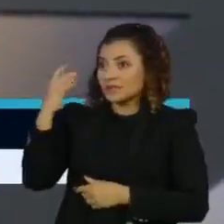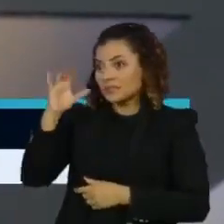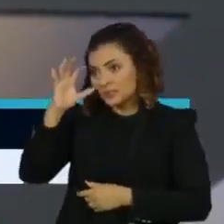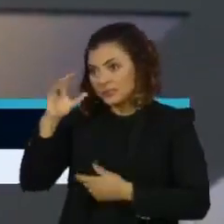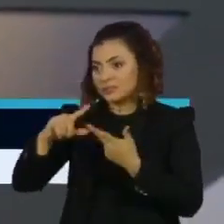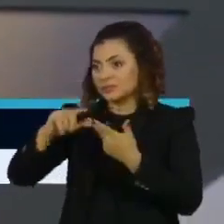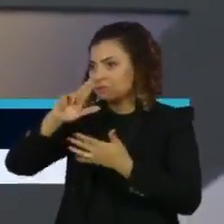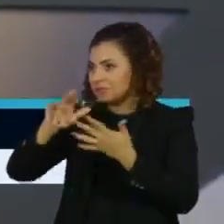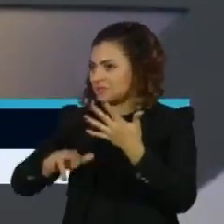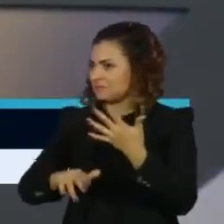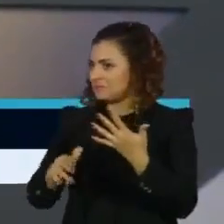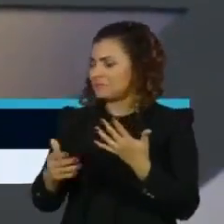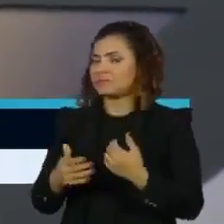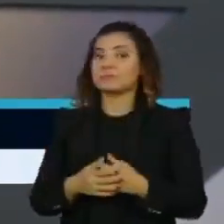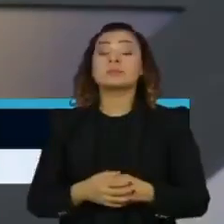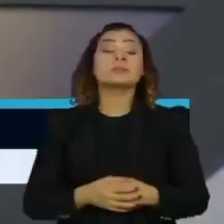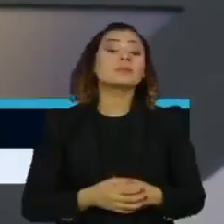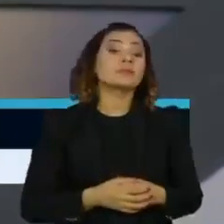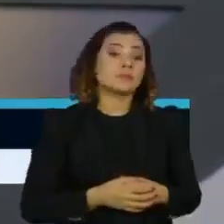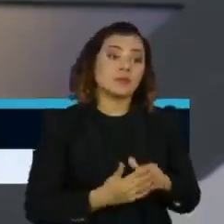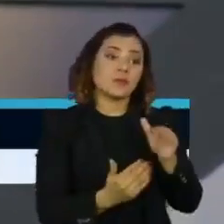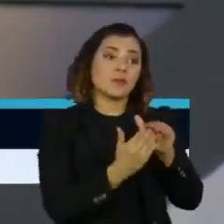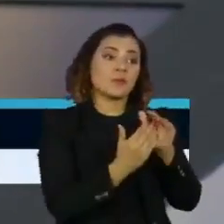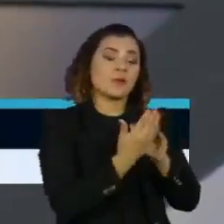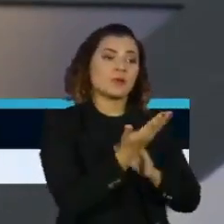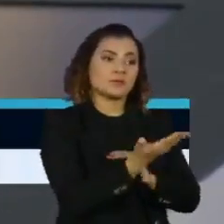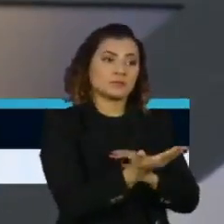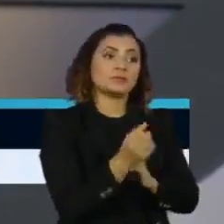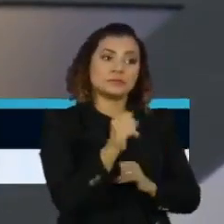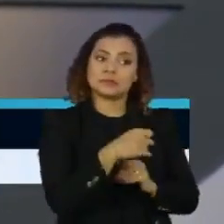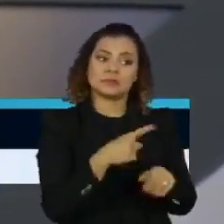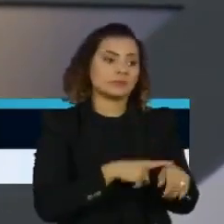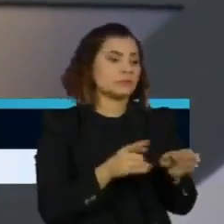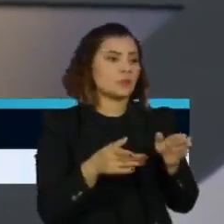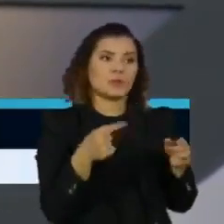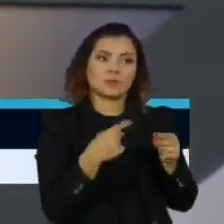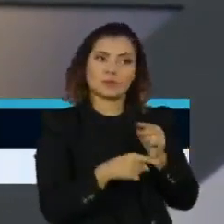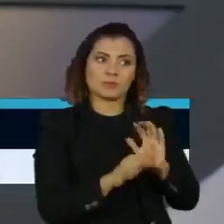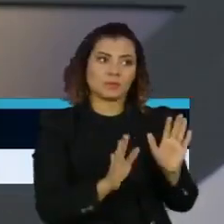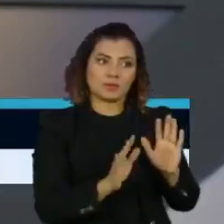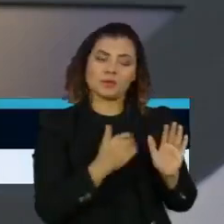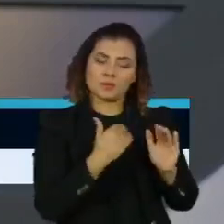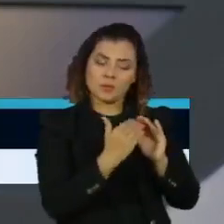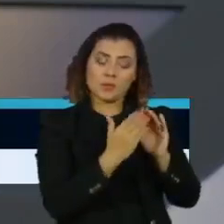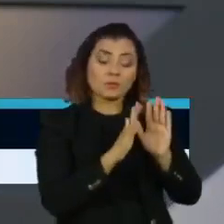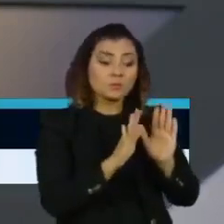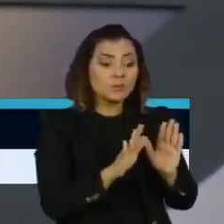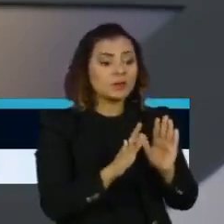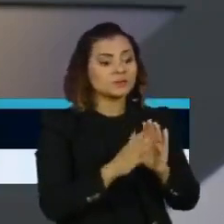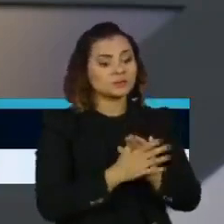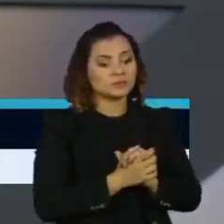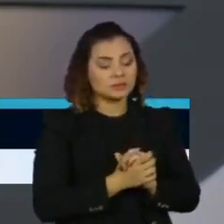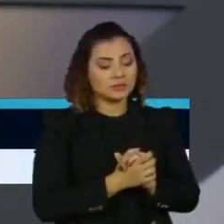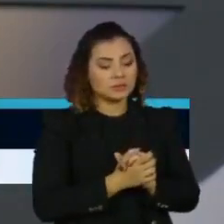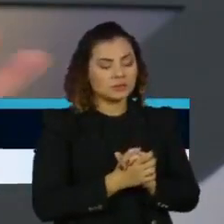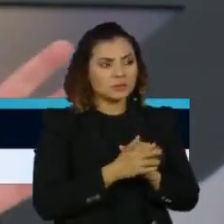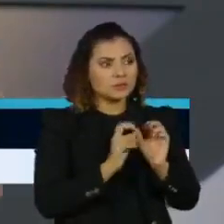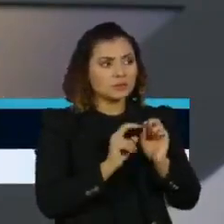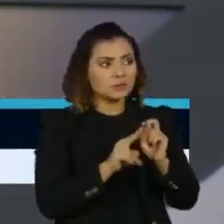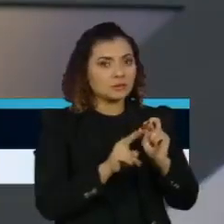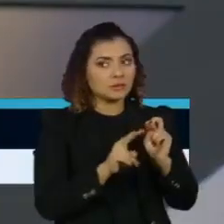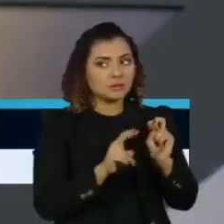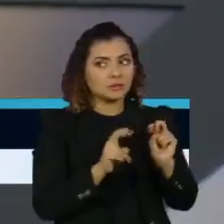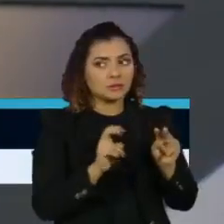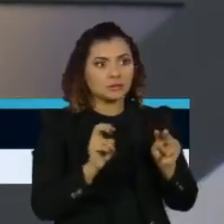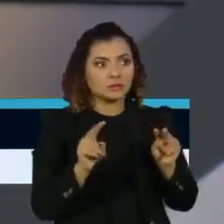gênero tem um tendo a concordar mesmo que não é esse momento mas a quantidade de absurdo